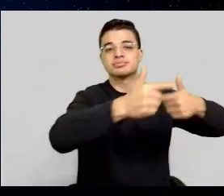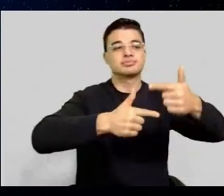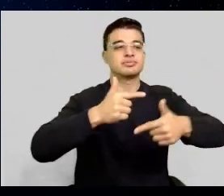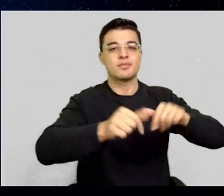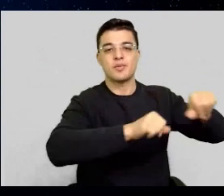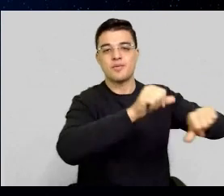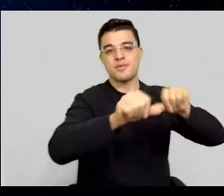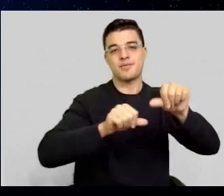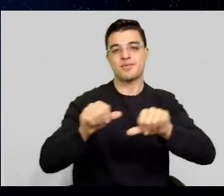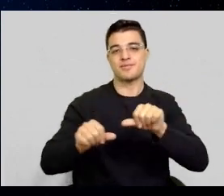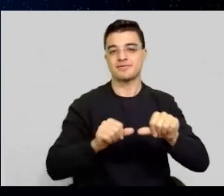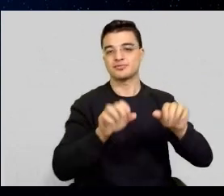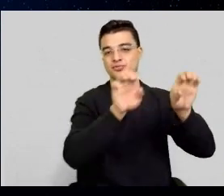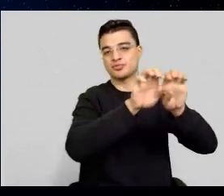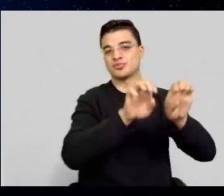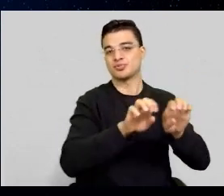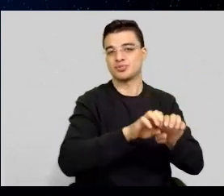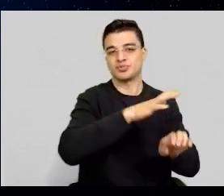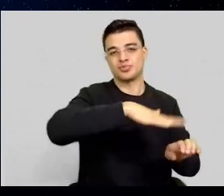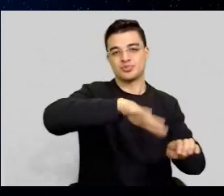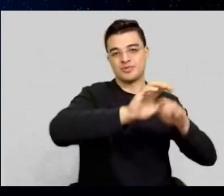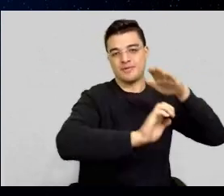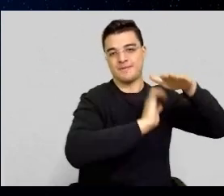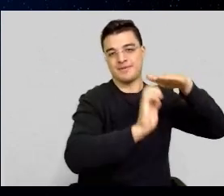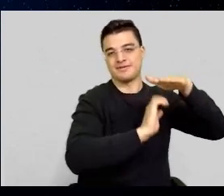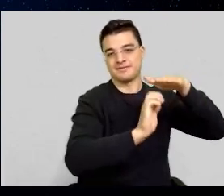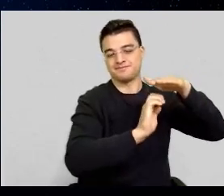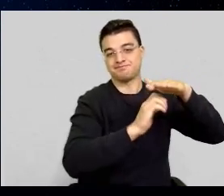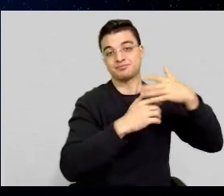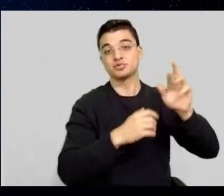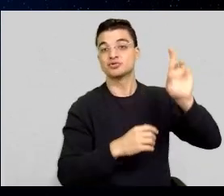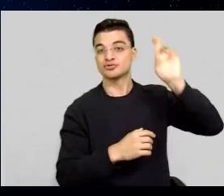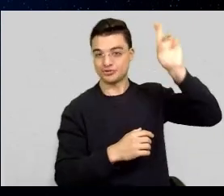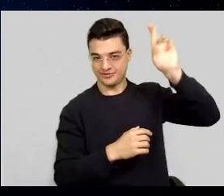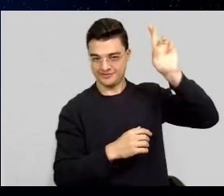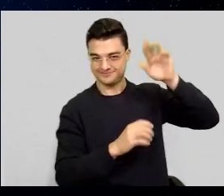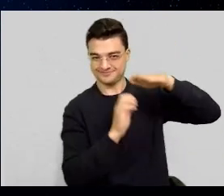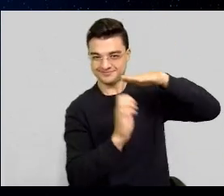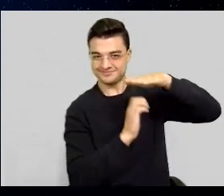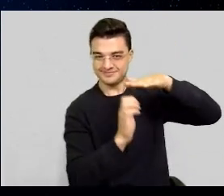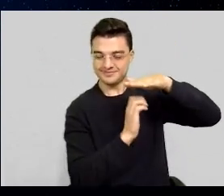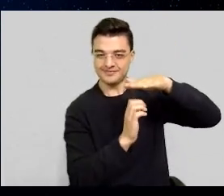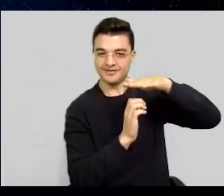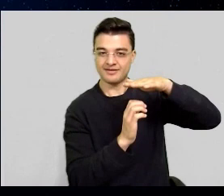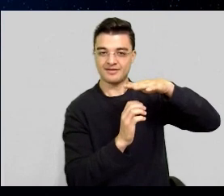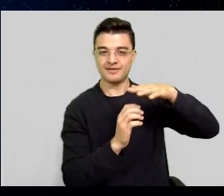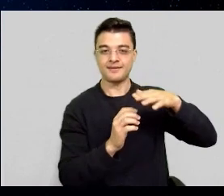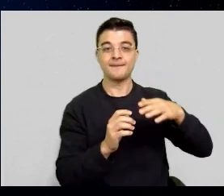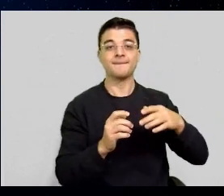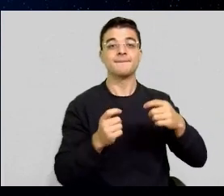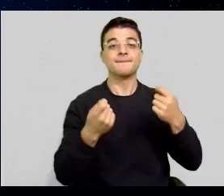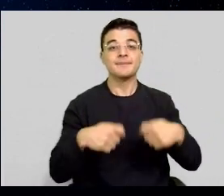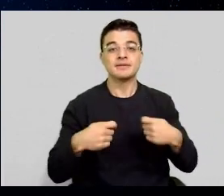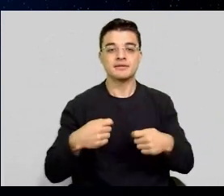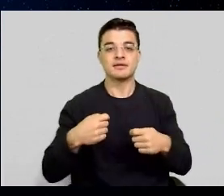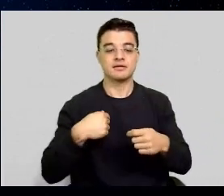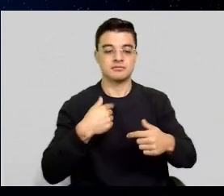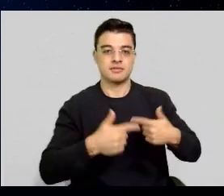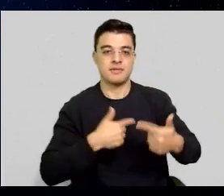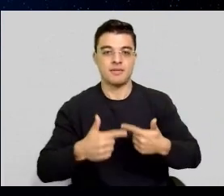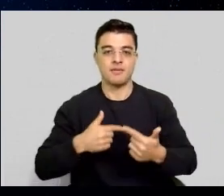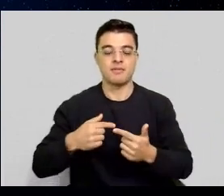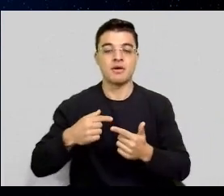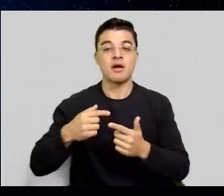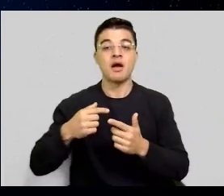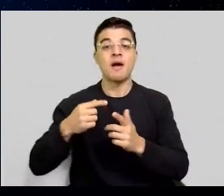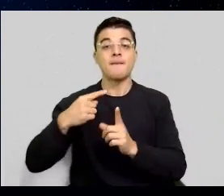nossa organização, né, ele só vai entender isso se o nosso ponteiro positivo ele mexer no final do dia. Simples assim, né?